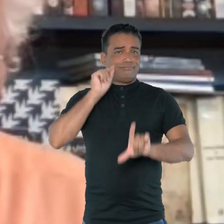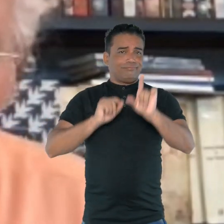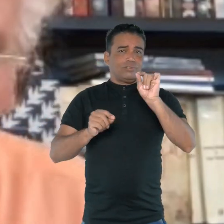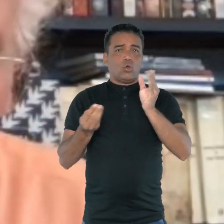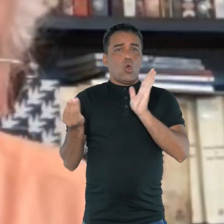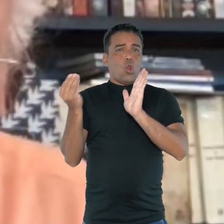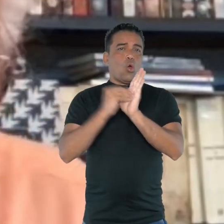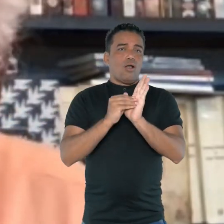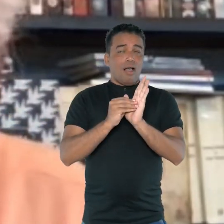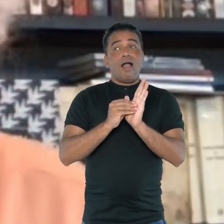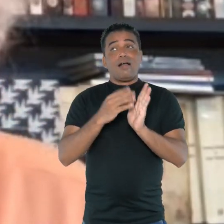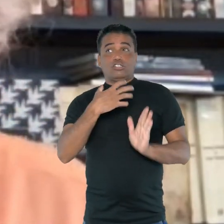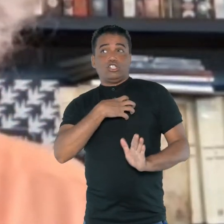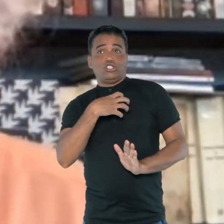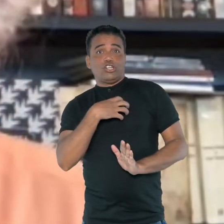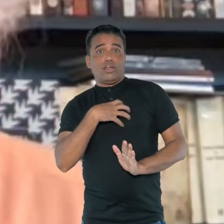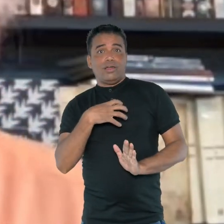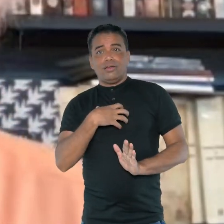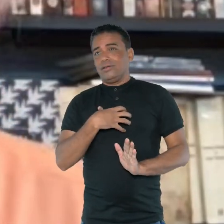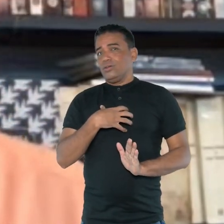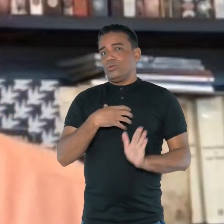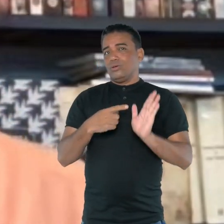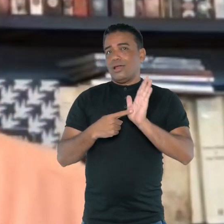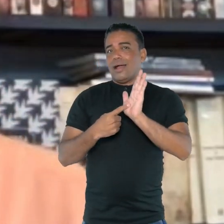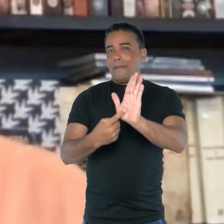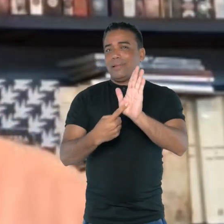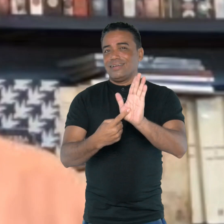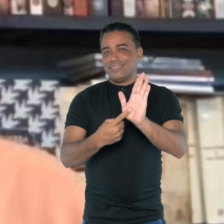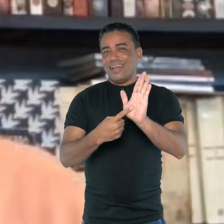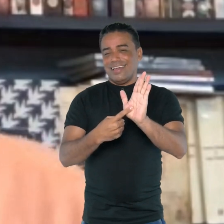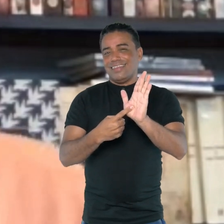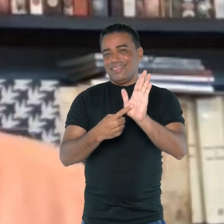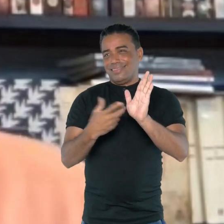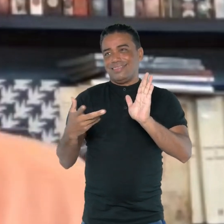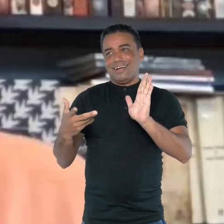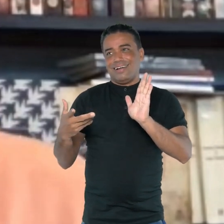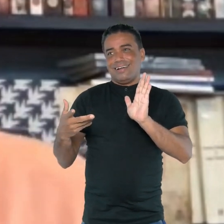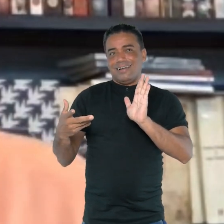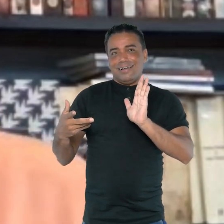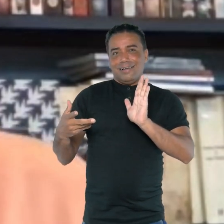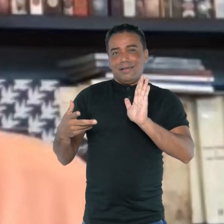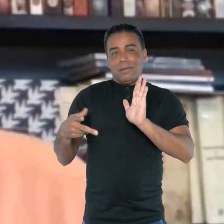com relação à forma como se apresenta nessas 2